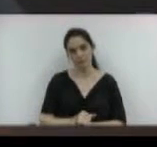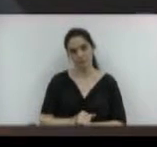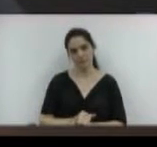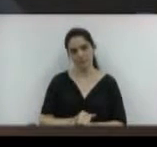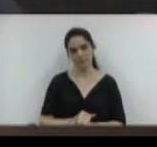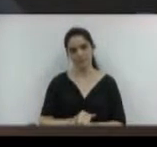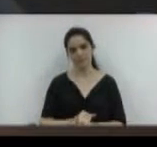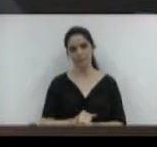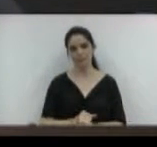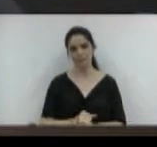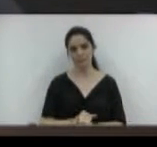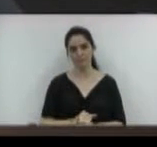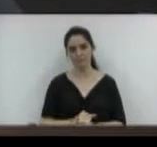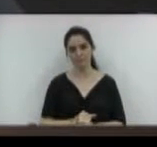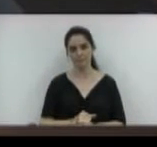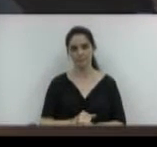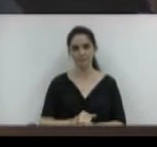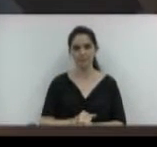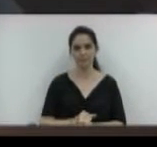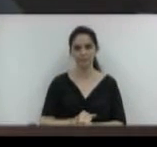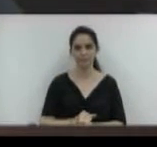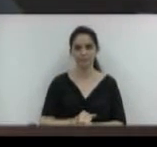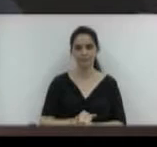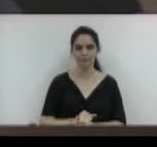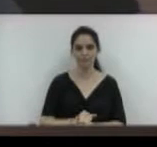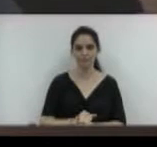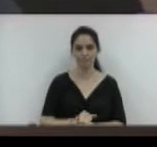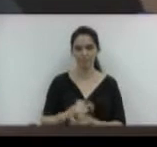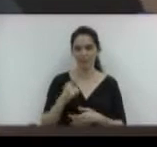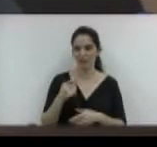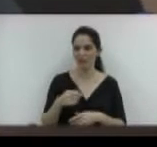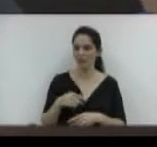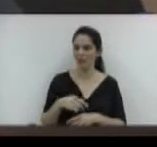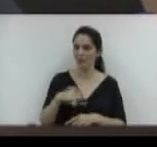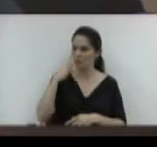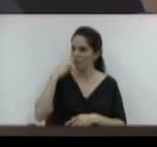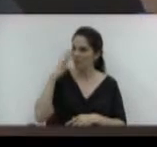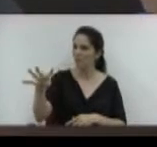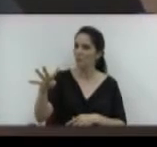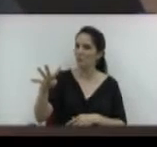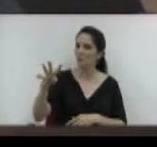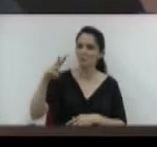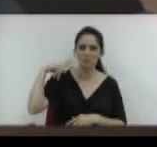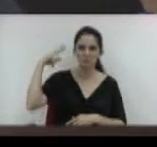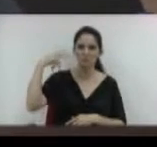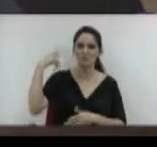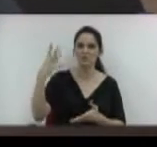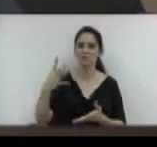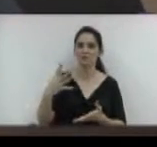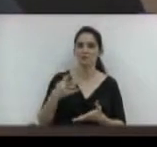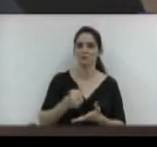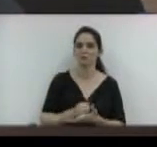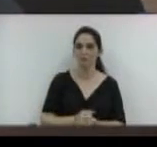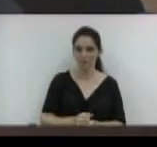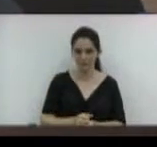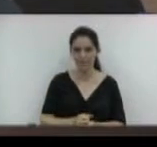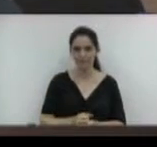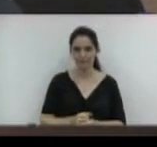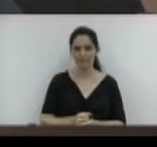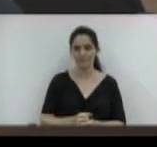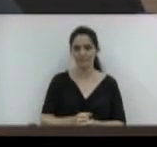legítima a colocação do denunciado ao acusar membros da casa de não trabalhar conforme deveriam e